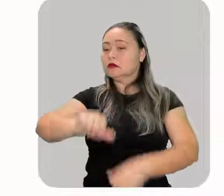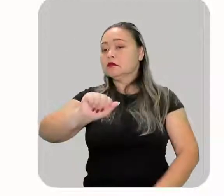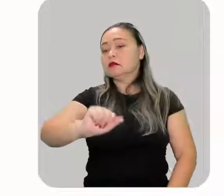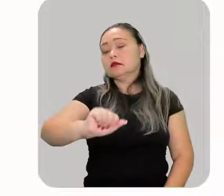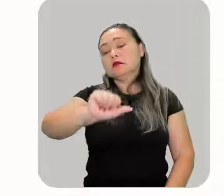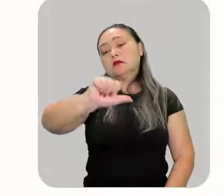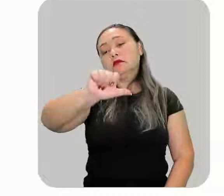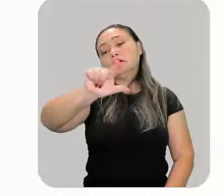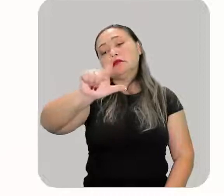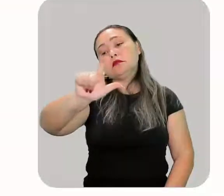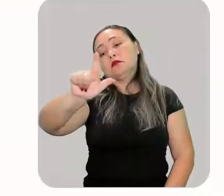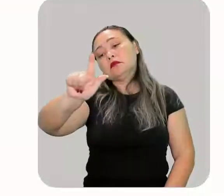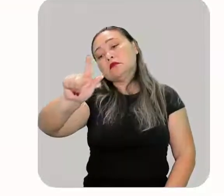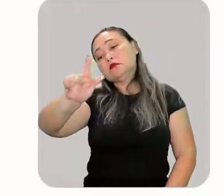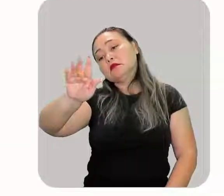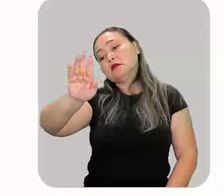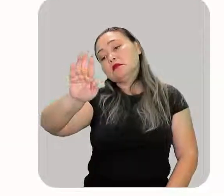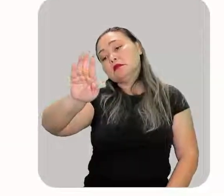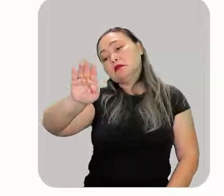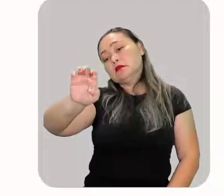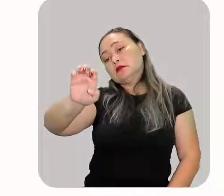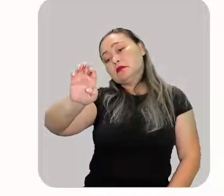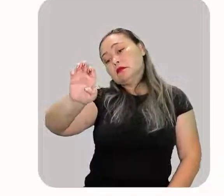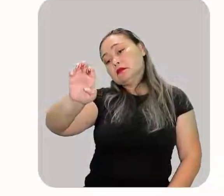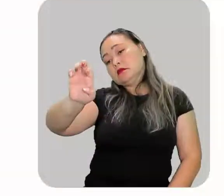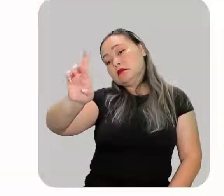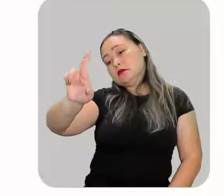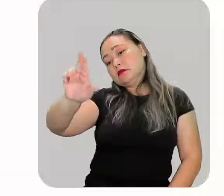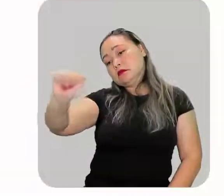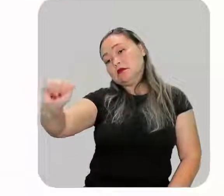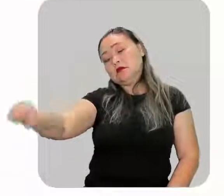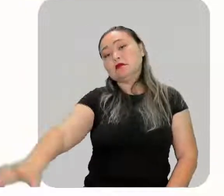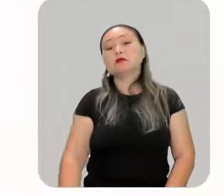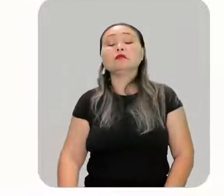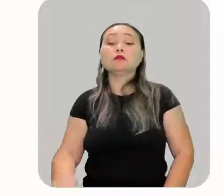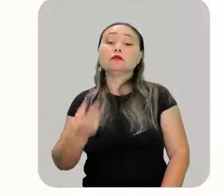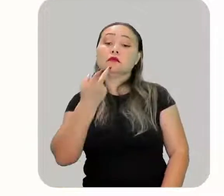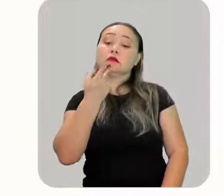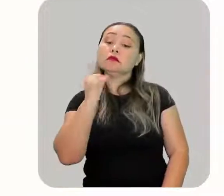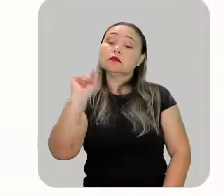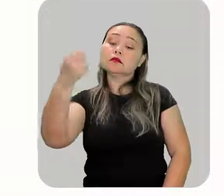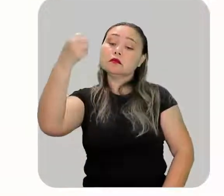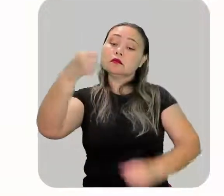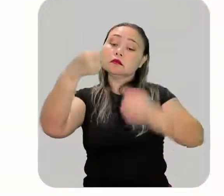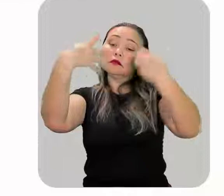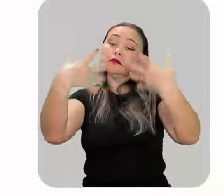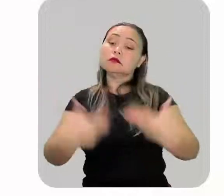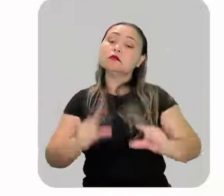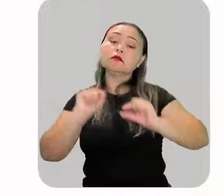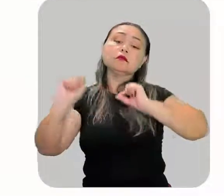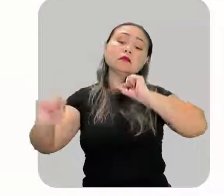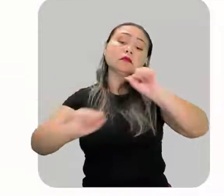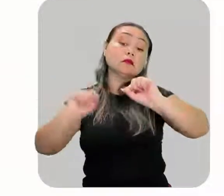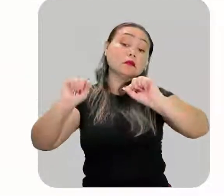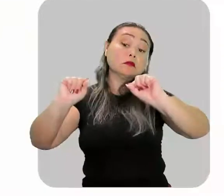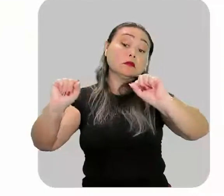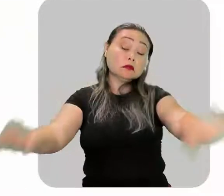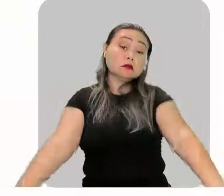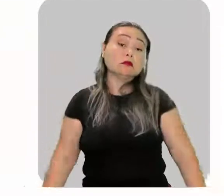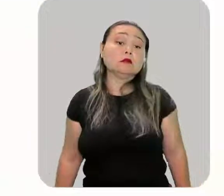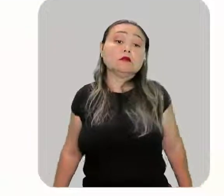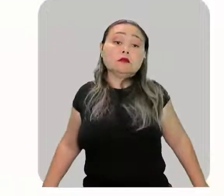perca de tempos, vamos aprender, porque a gente tem mais exemplos para fazer. O que diz o Teorema Fundamental da Álgebra? Ele diz o